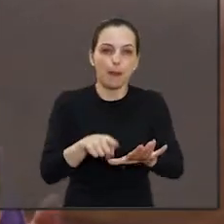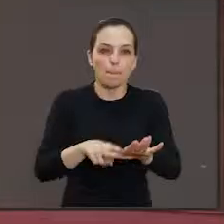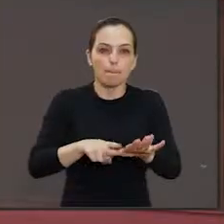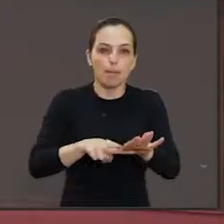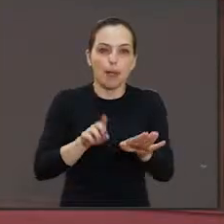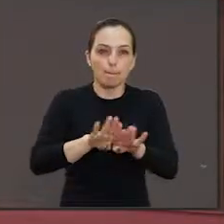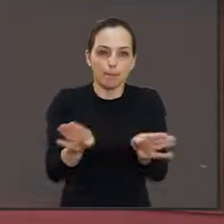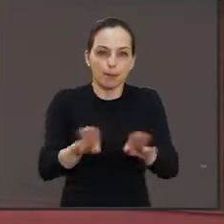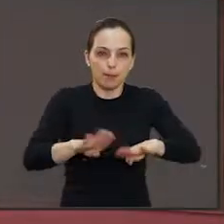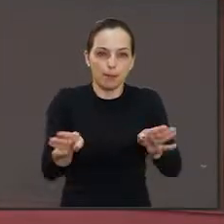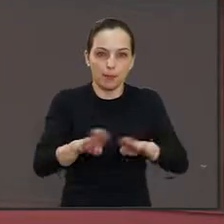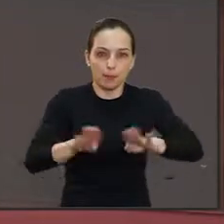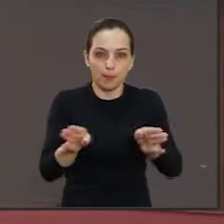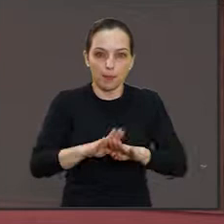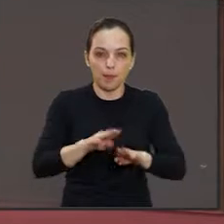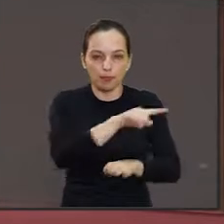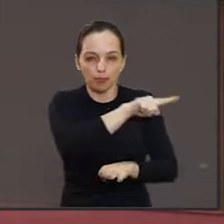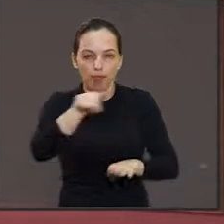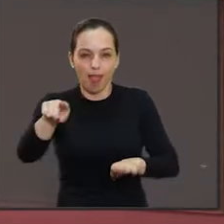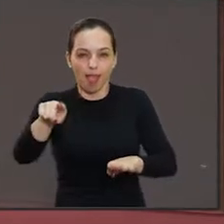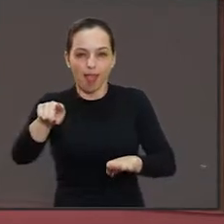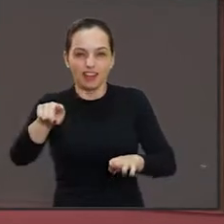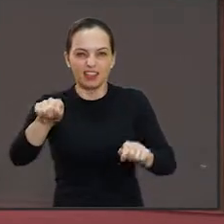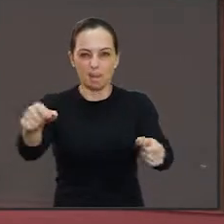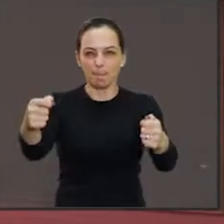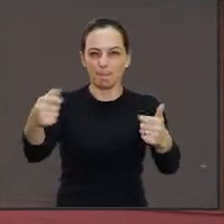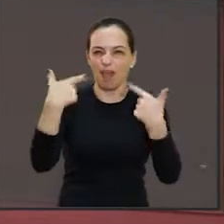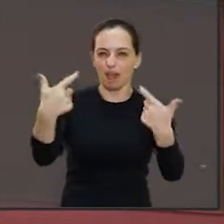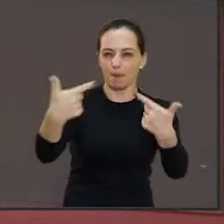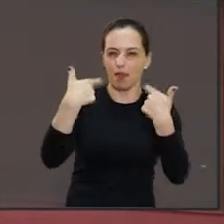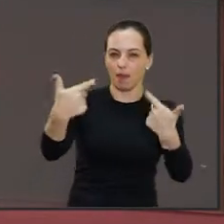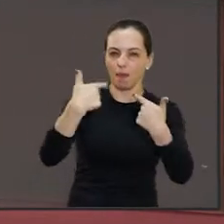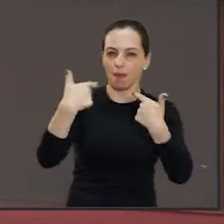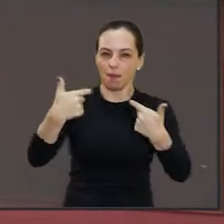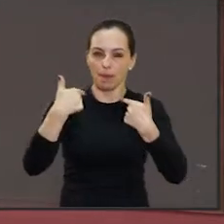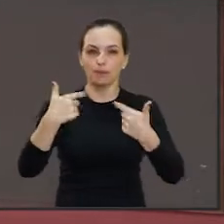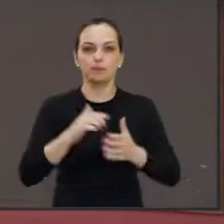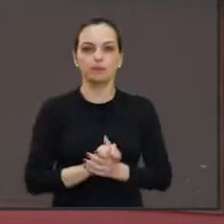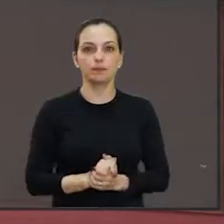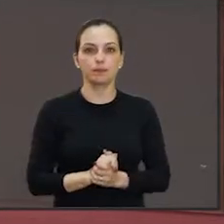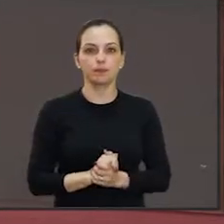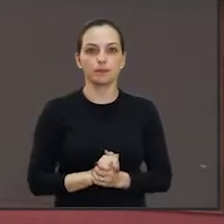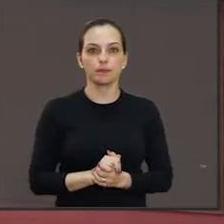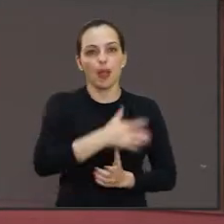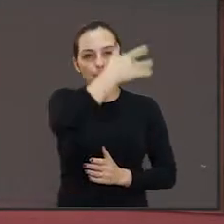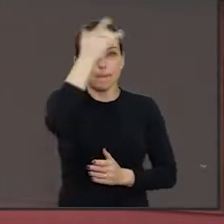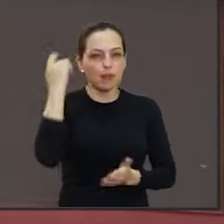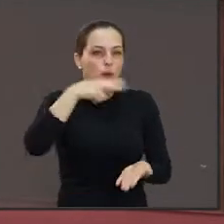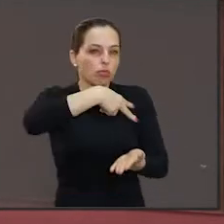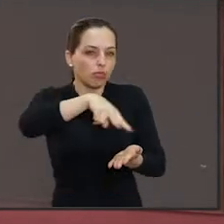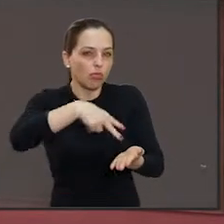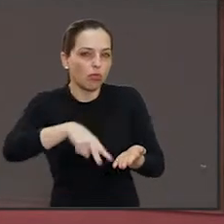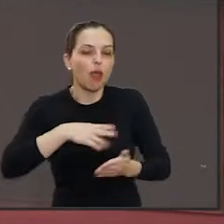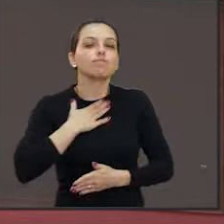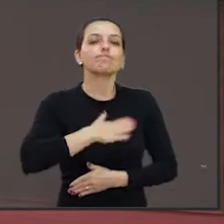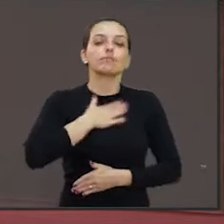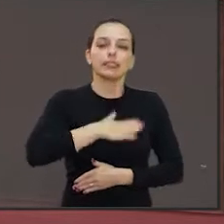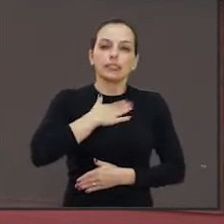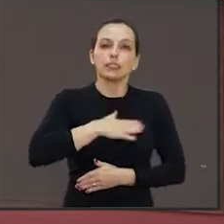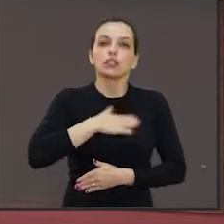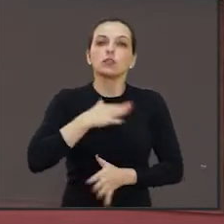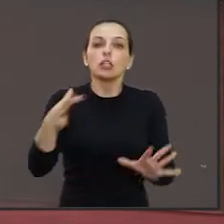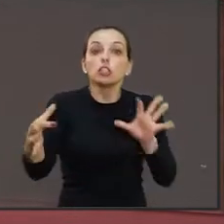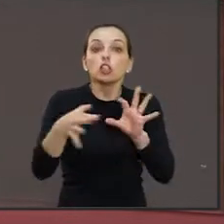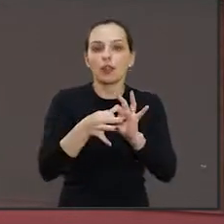lá fazendo alguma coisa. Até as pessoas tiram sarro. Tá dançando até no banco. Mas quem parte